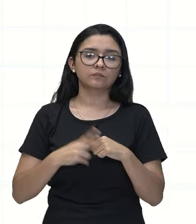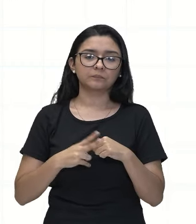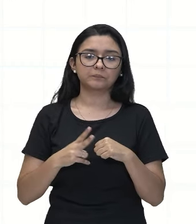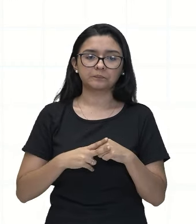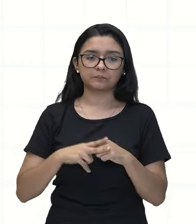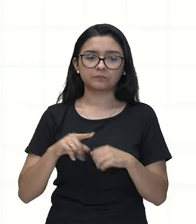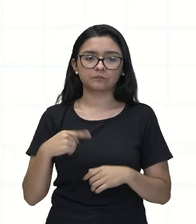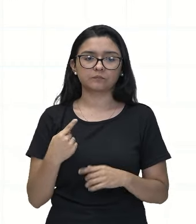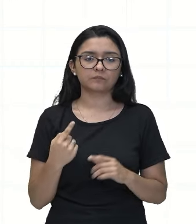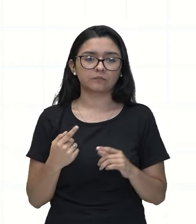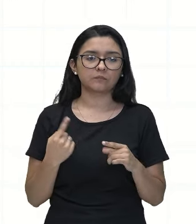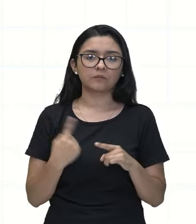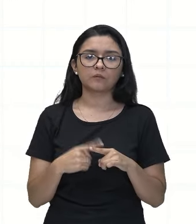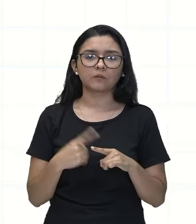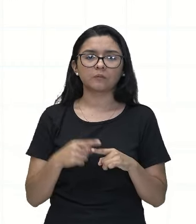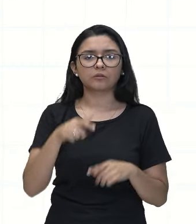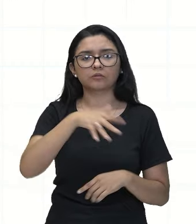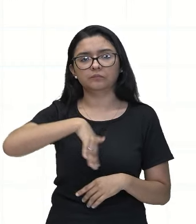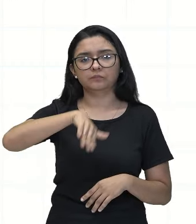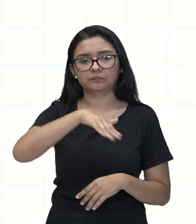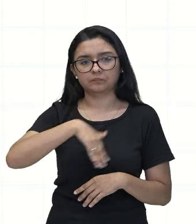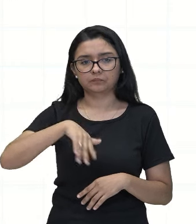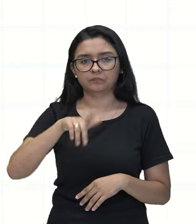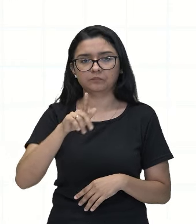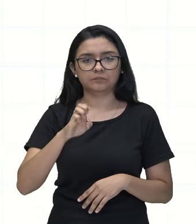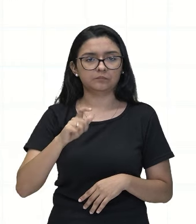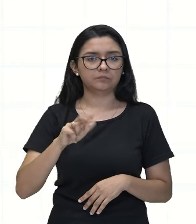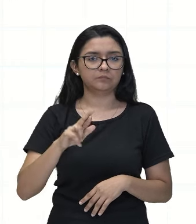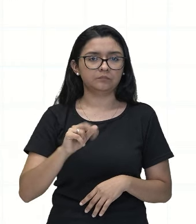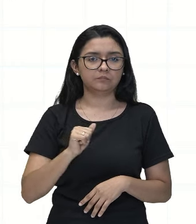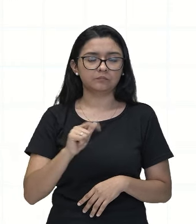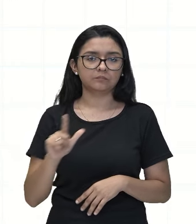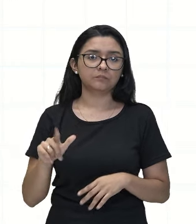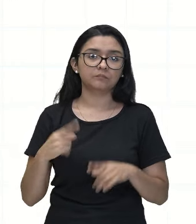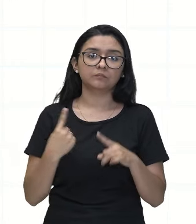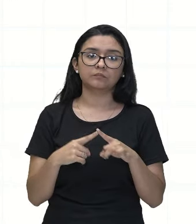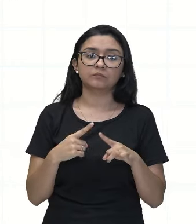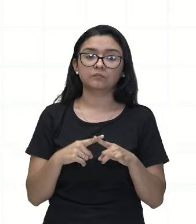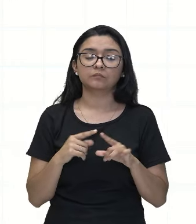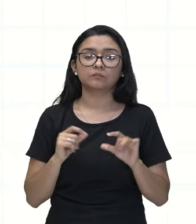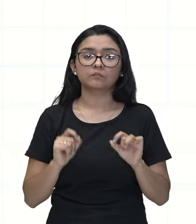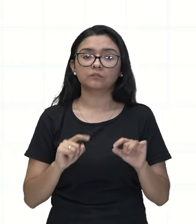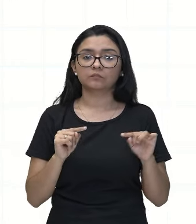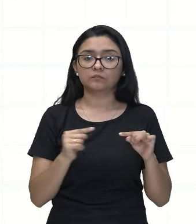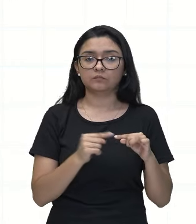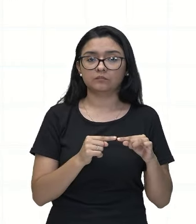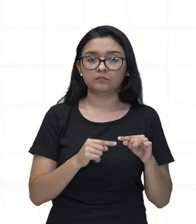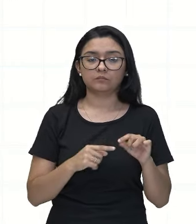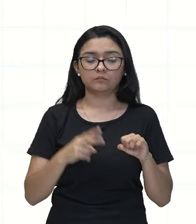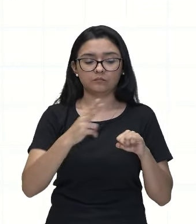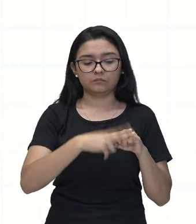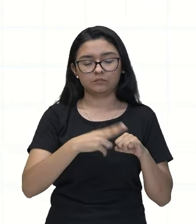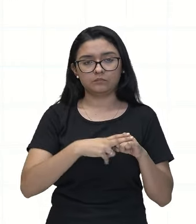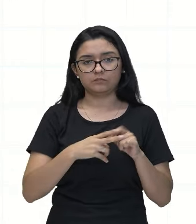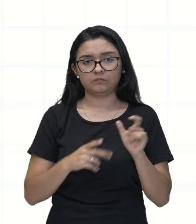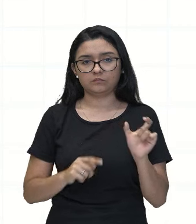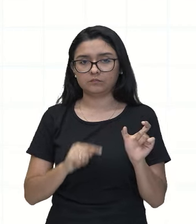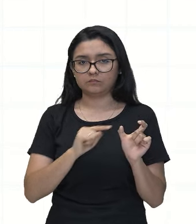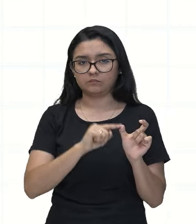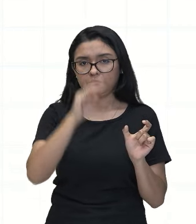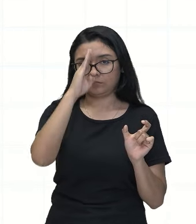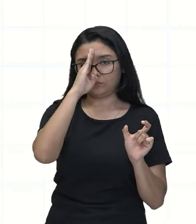então por que que é geral porque no caso ele vai concordar o verbo né que é o centro